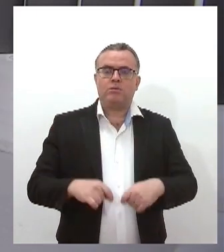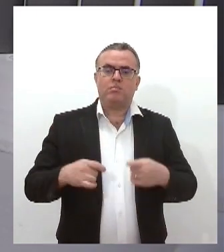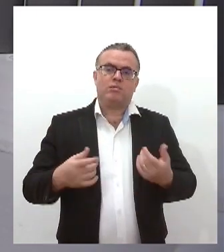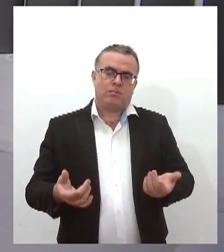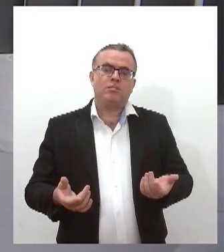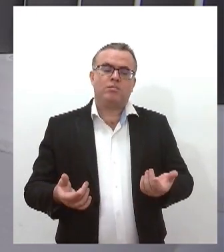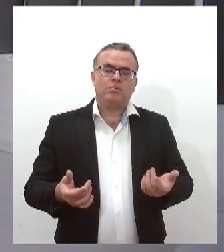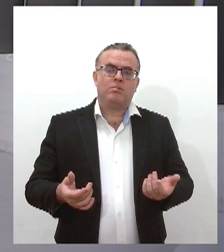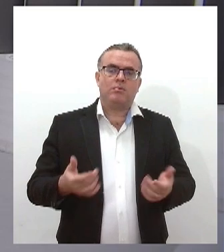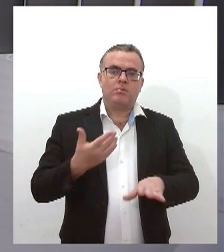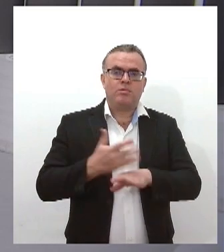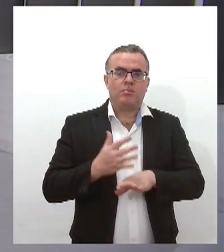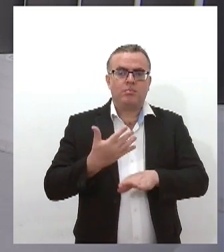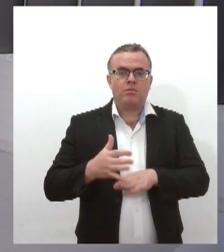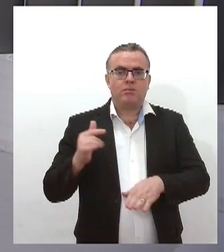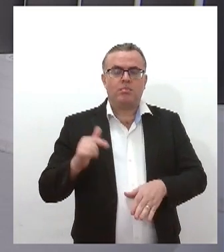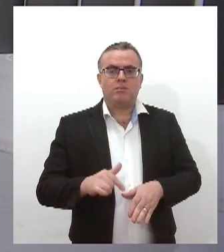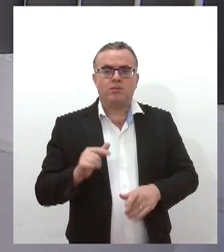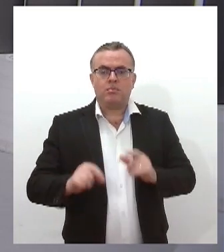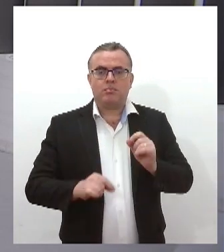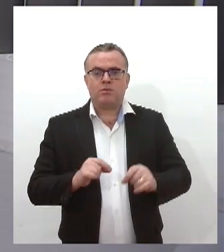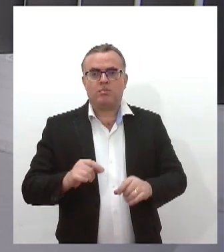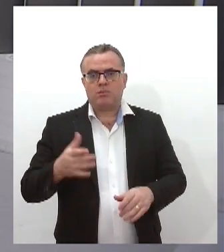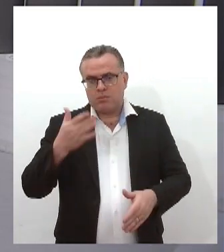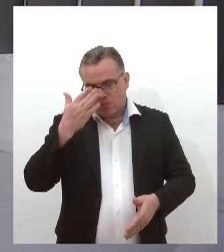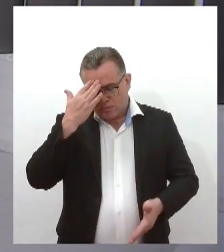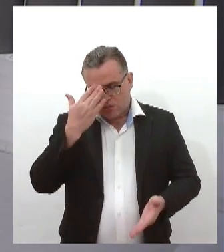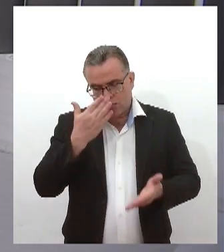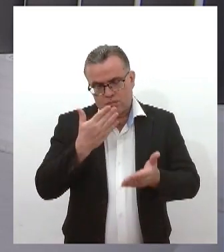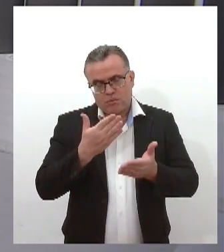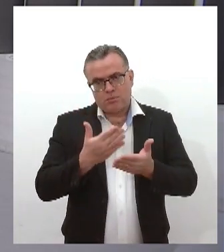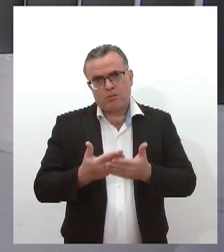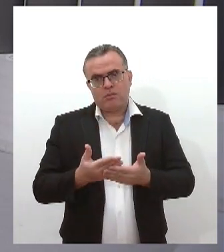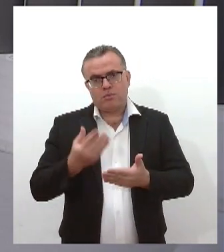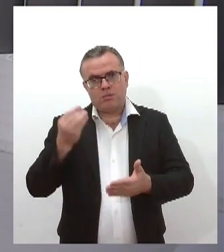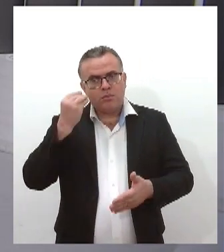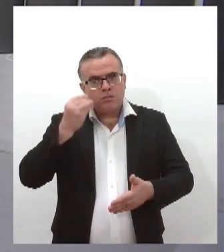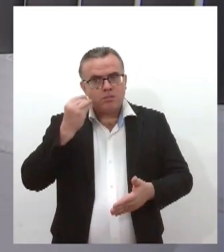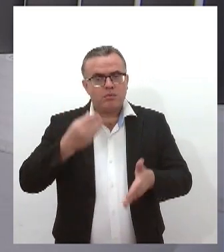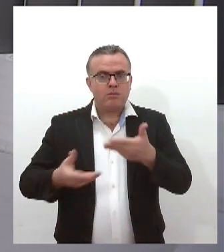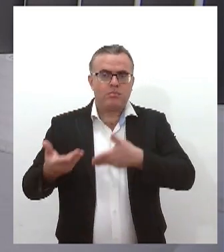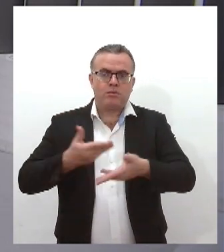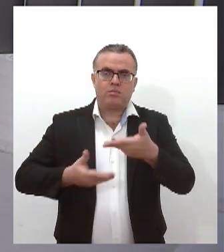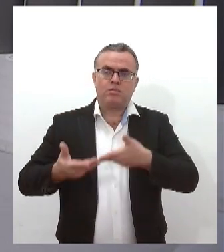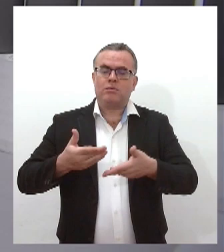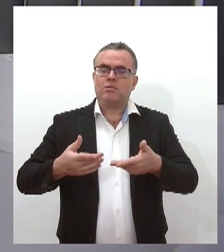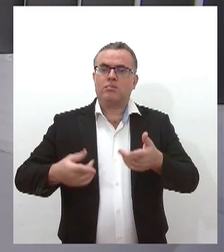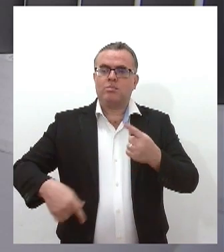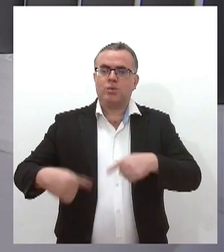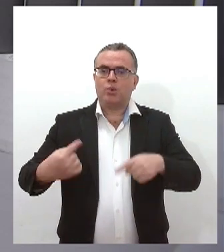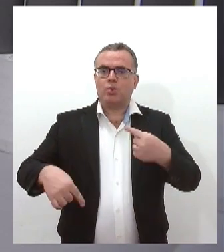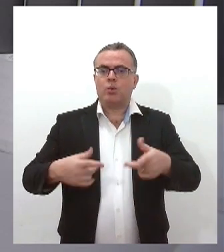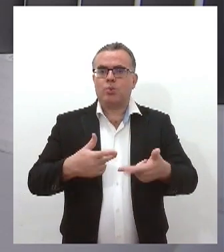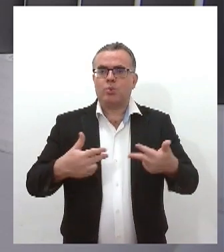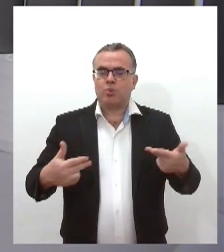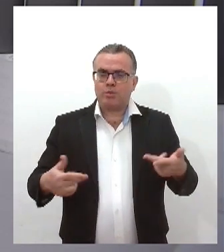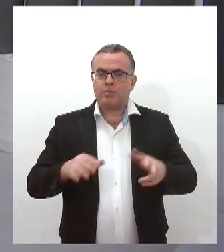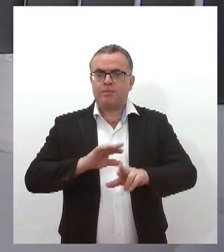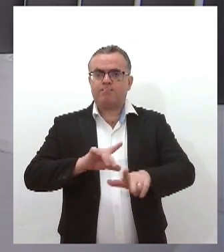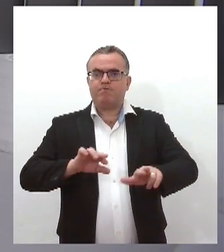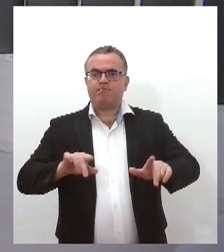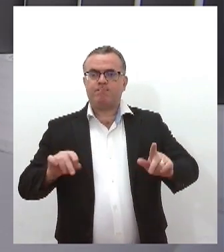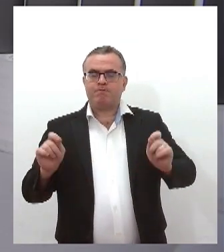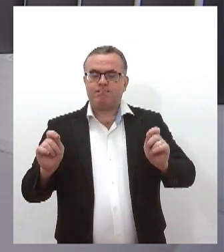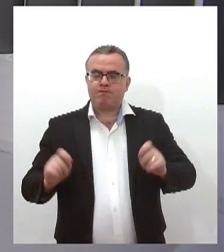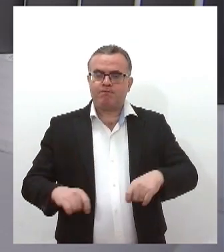aqui. Eu acredito que a UNALI, essa troca de experiências, esse network que acaba sendo feito, né, entre os estados,